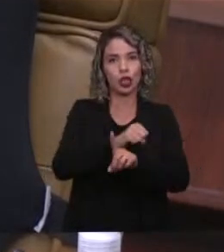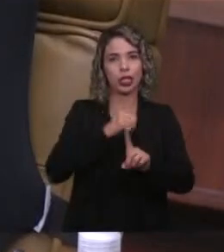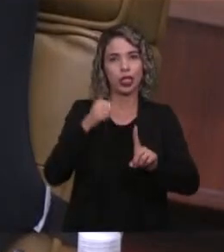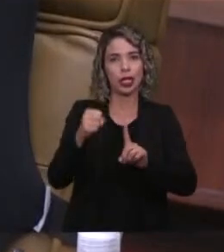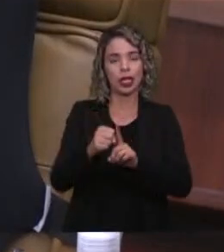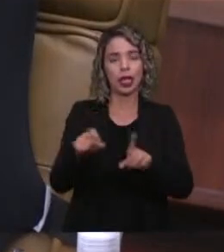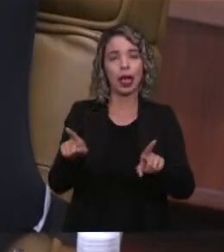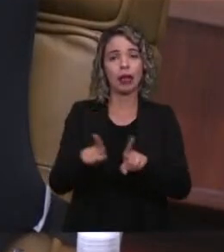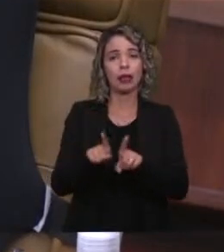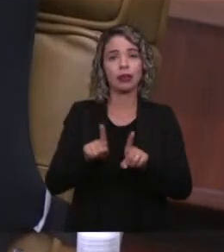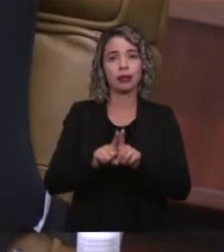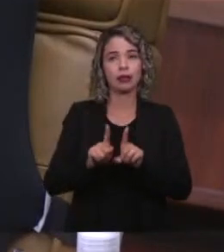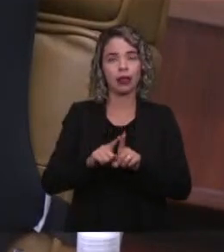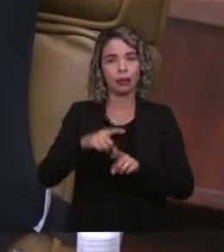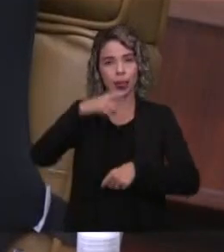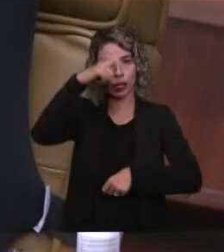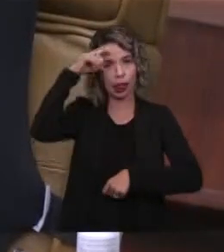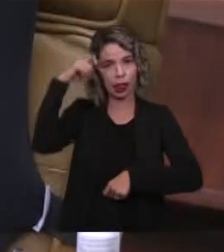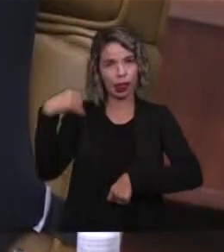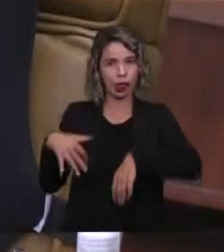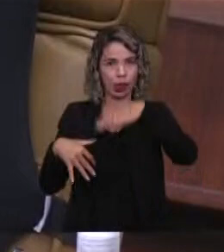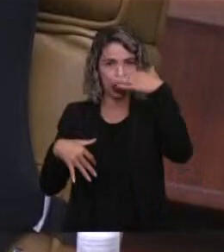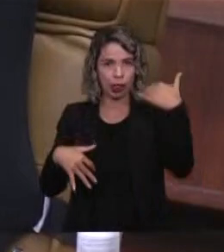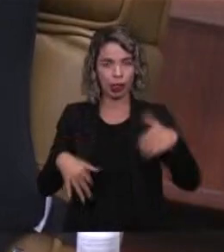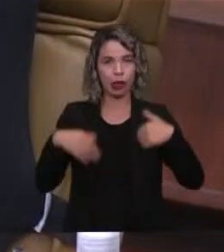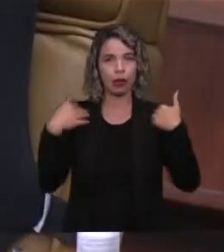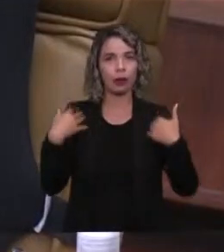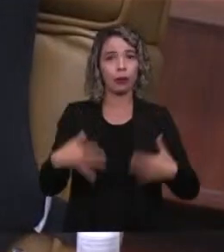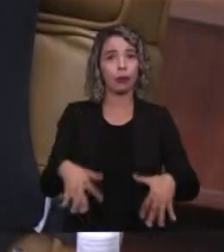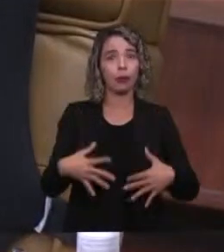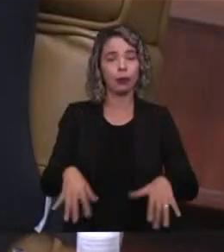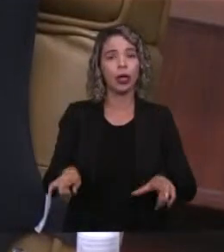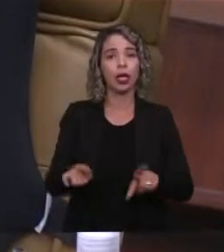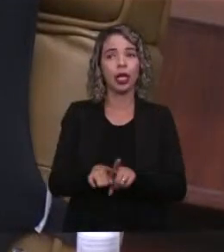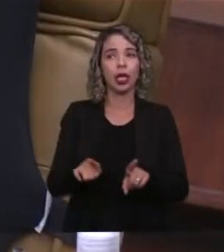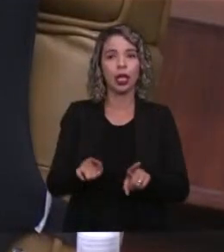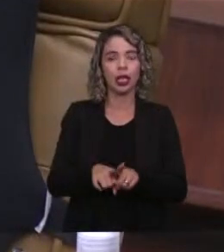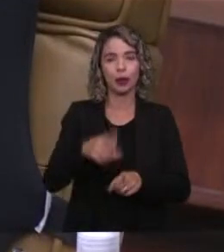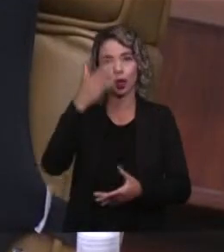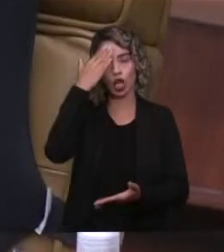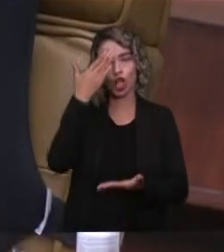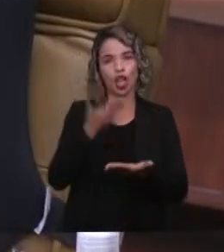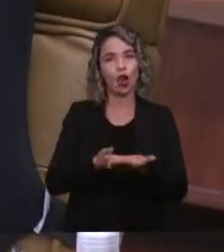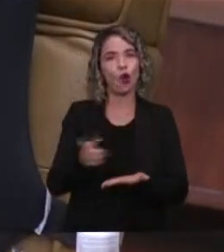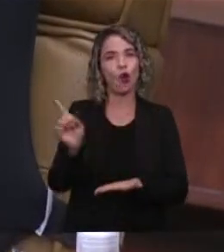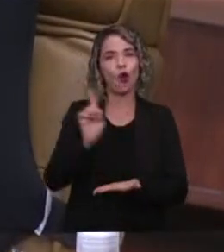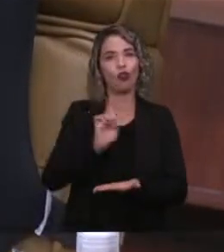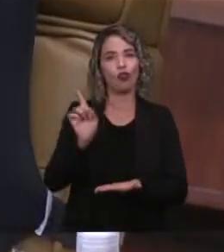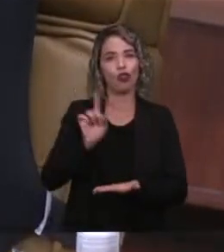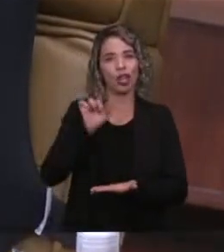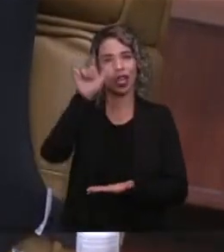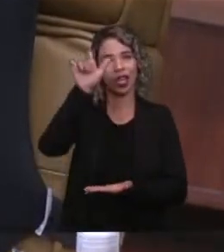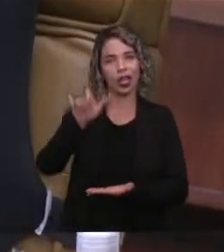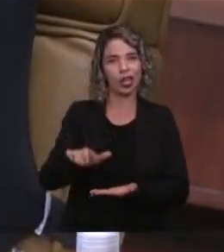nível de desgaste e descrédito institucional causado pelo ilícito.